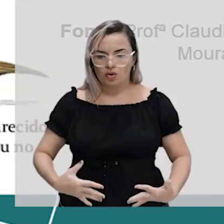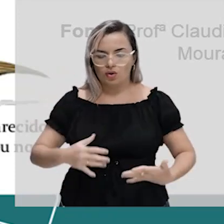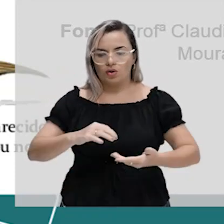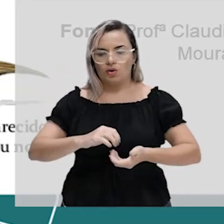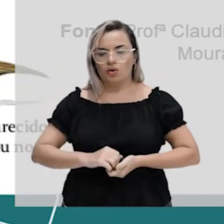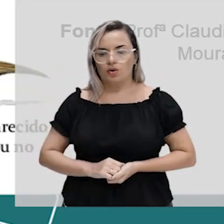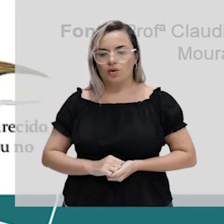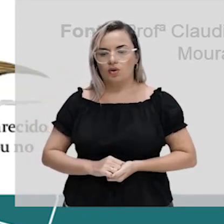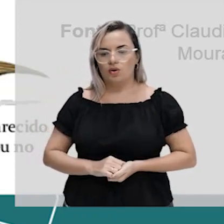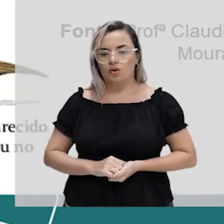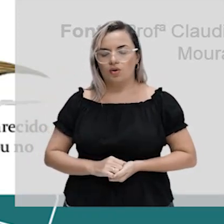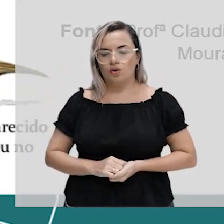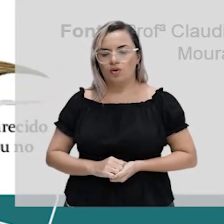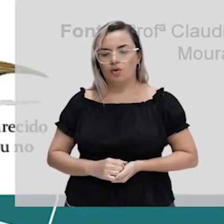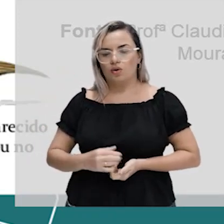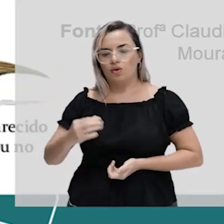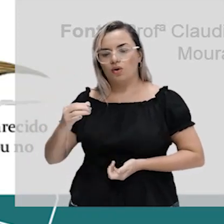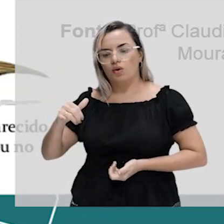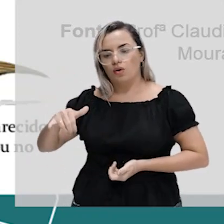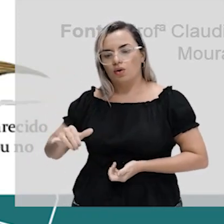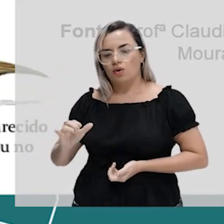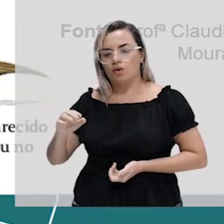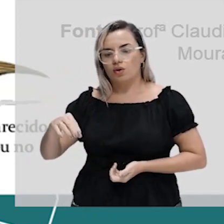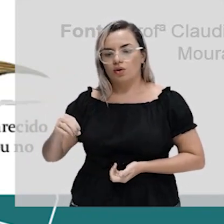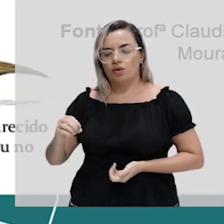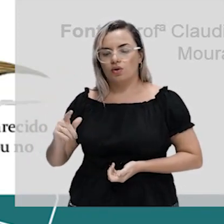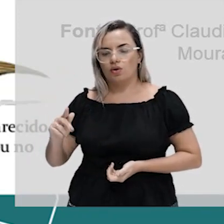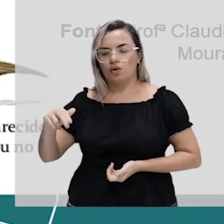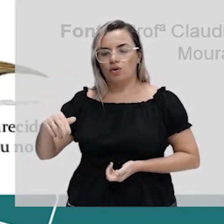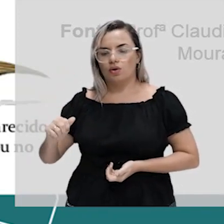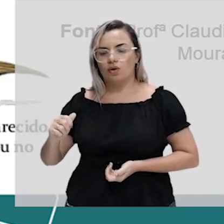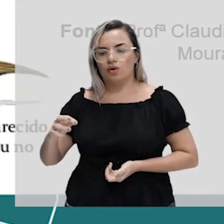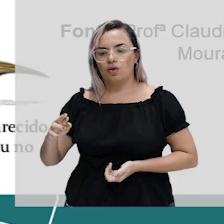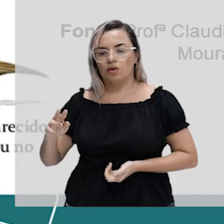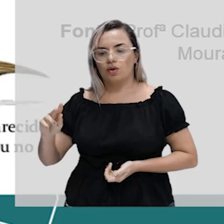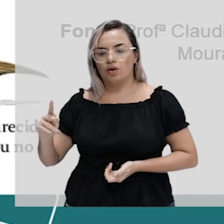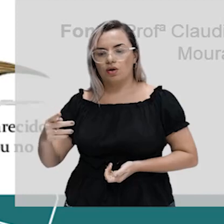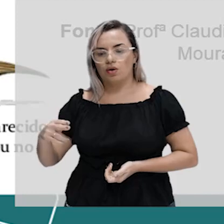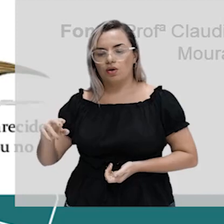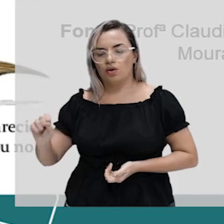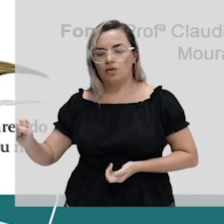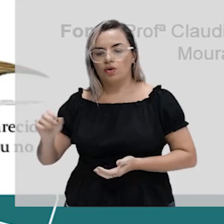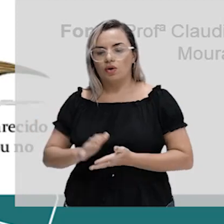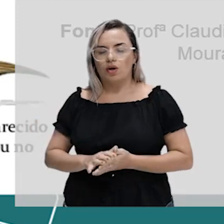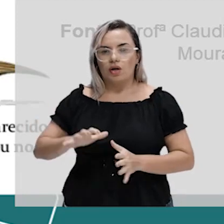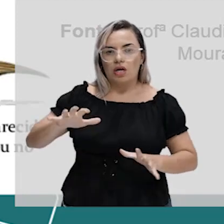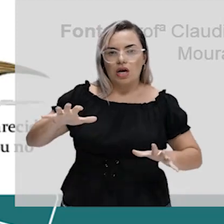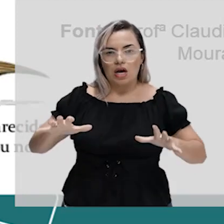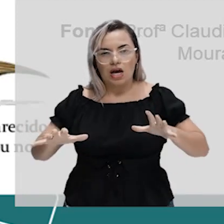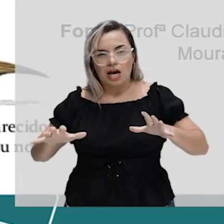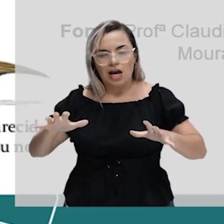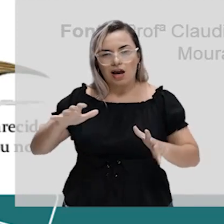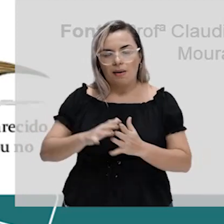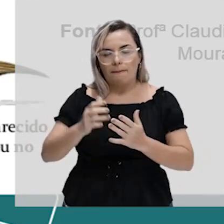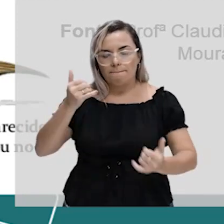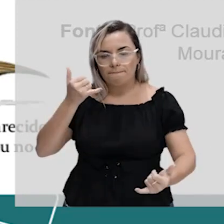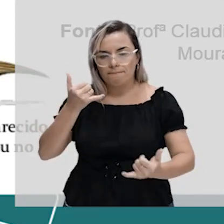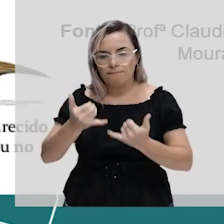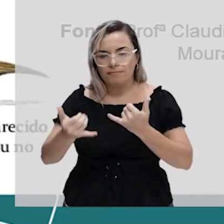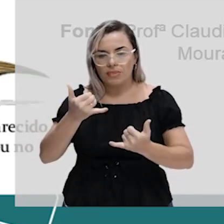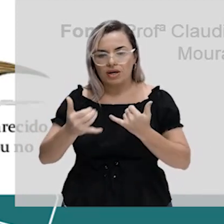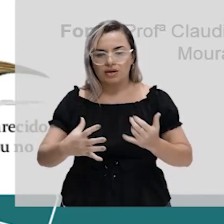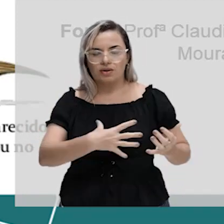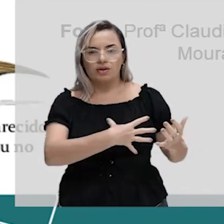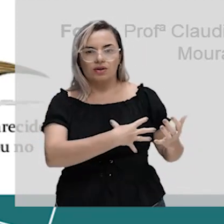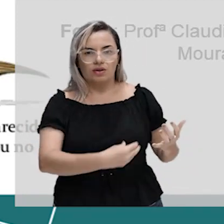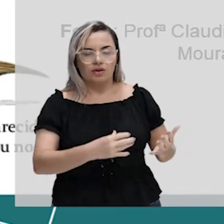o Cygnognathus, tá? Esse réptil aí, ele é parecido com um mamífero. Ele viveu no Triássico. E ele